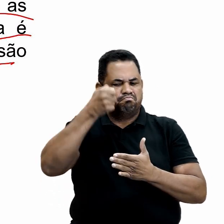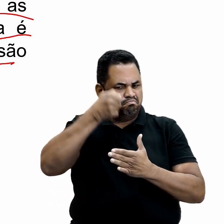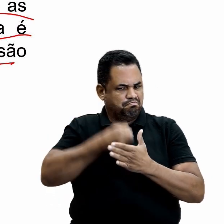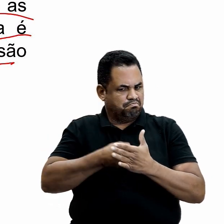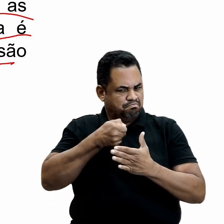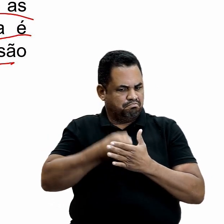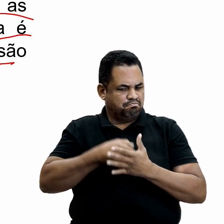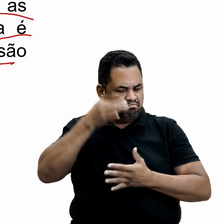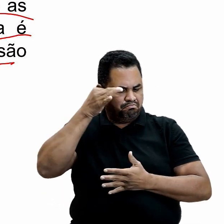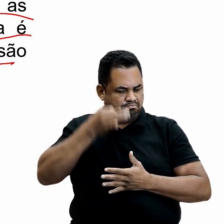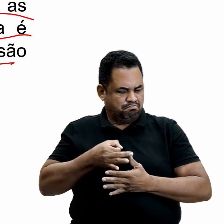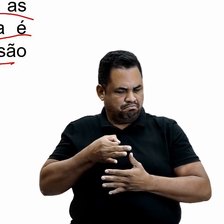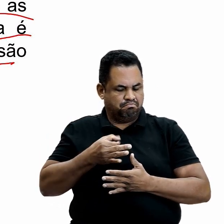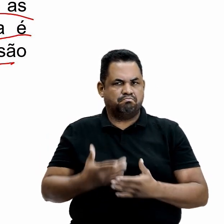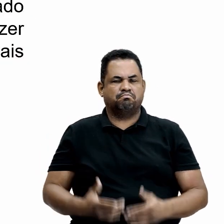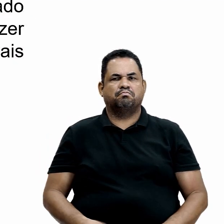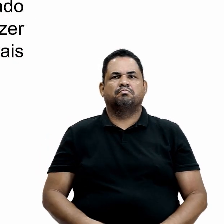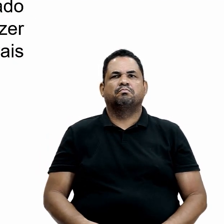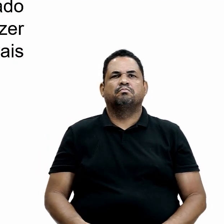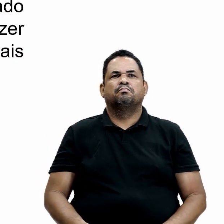obrigatoriamente, tá?